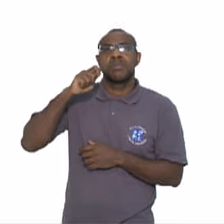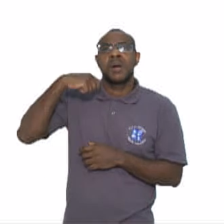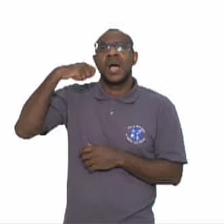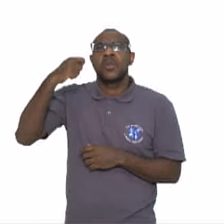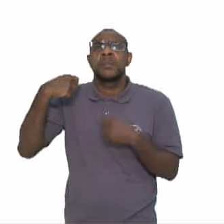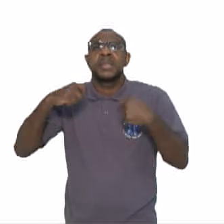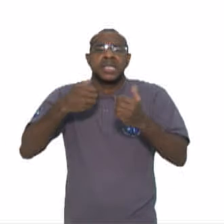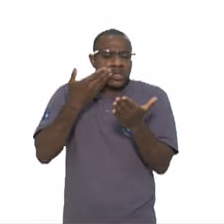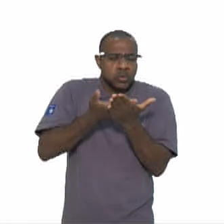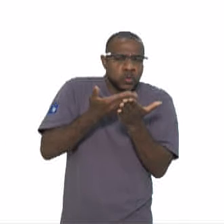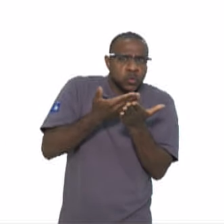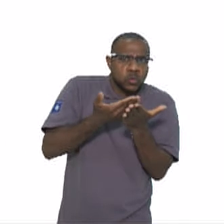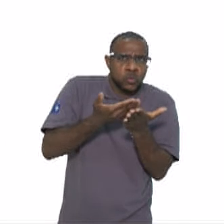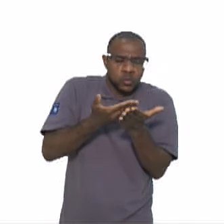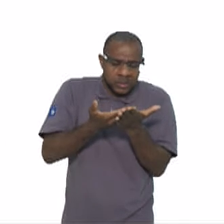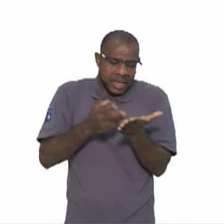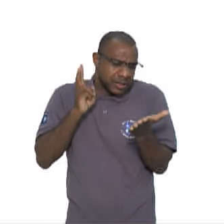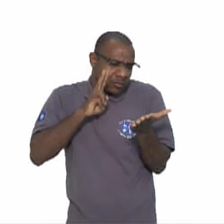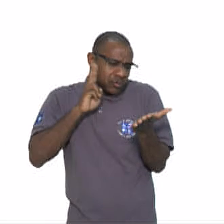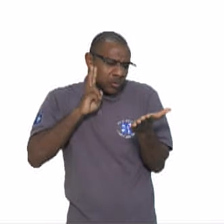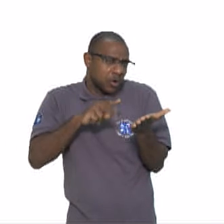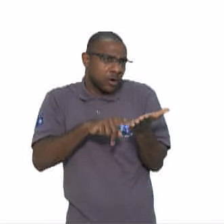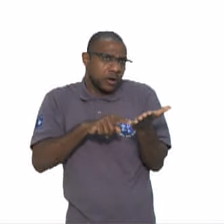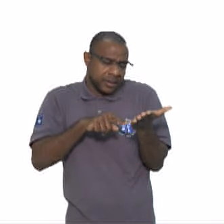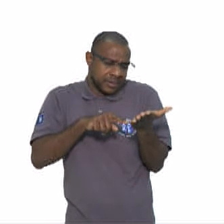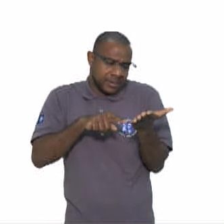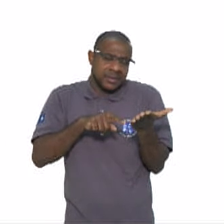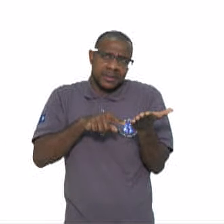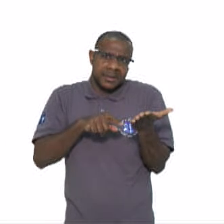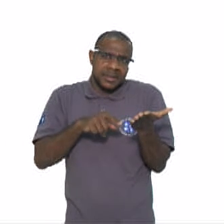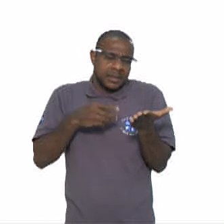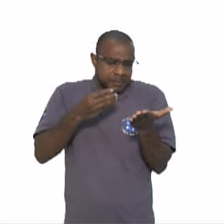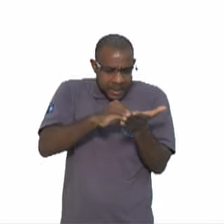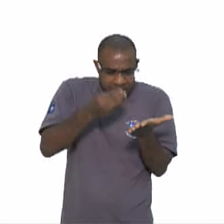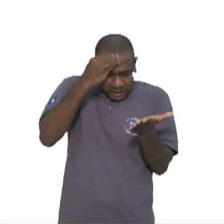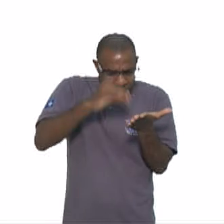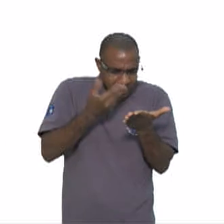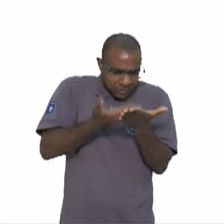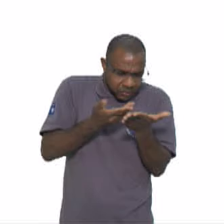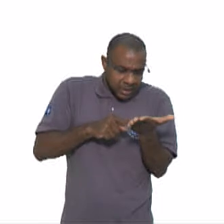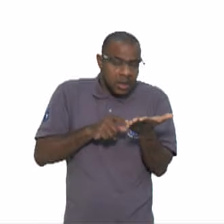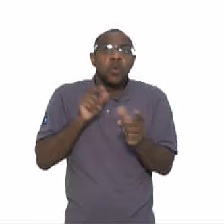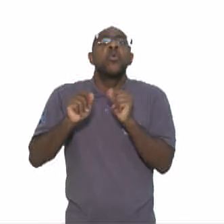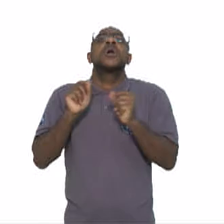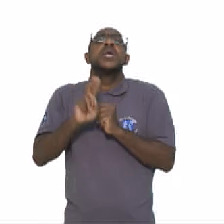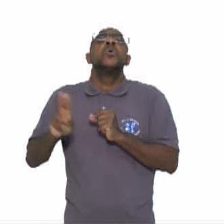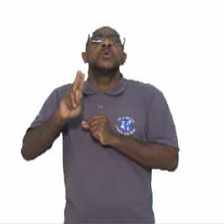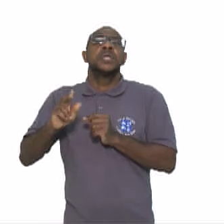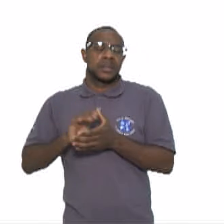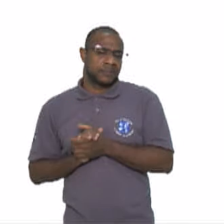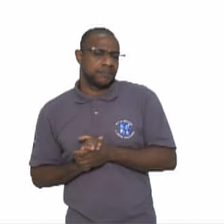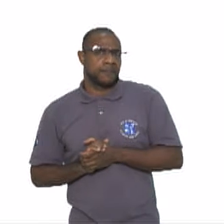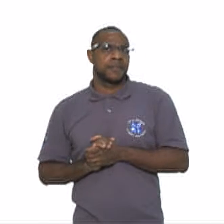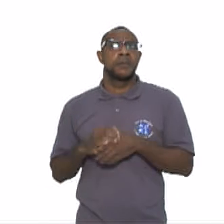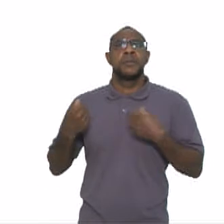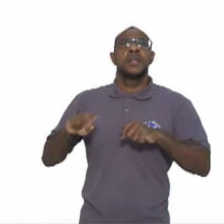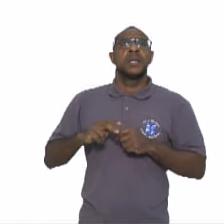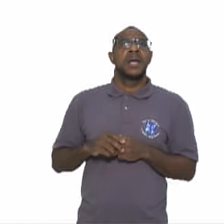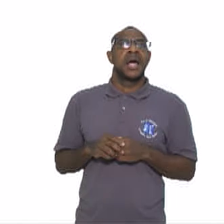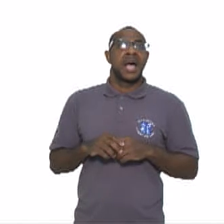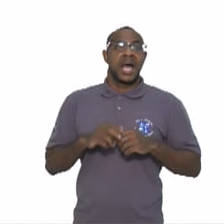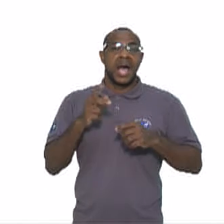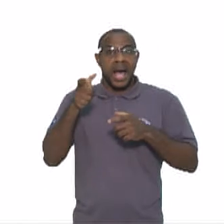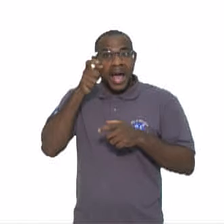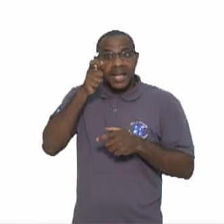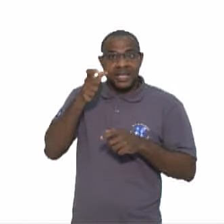história e as falas de seus personagens, o que eles utilizam? A. Assistem os filmes anteriores do diretor. B.